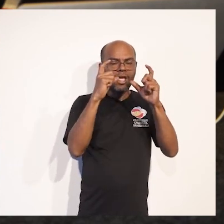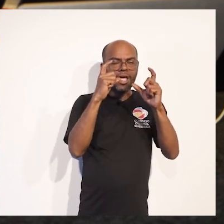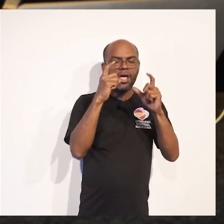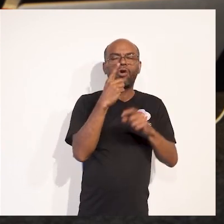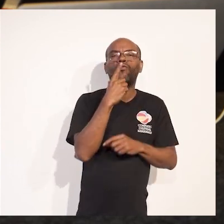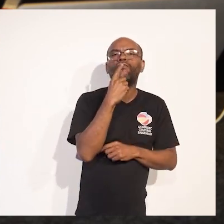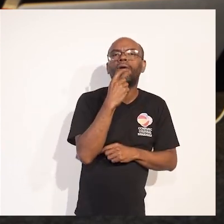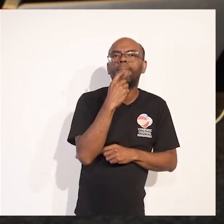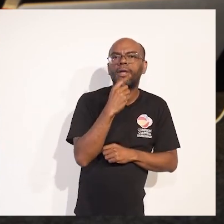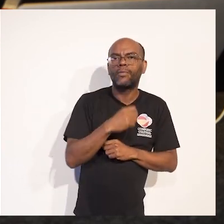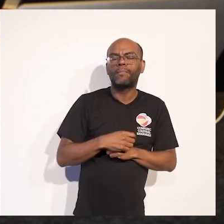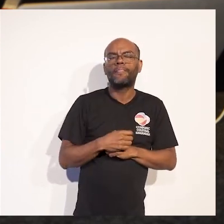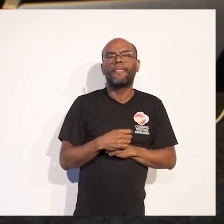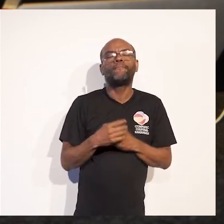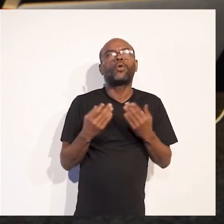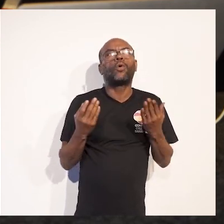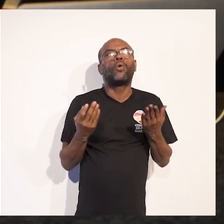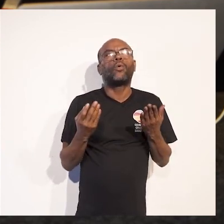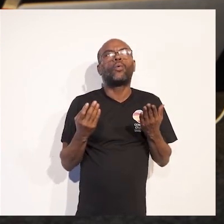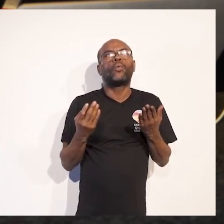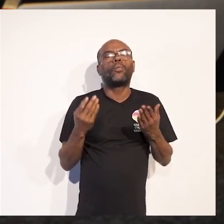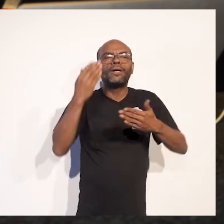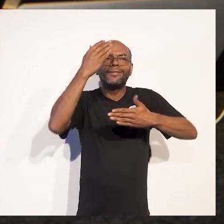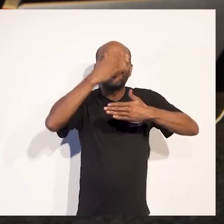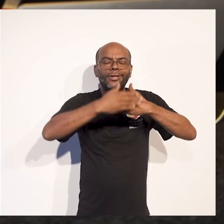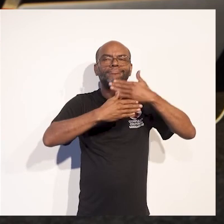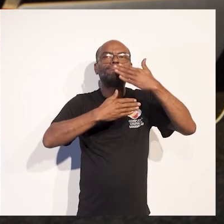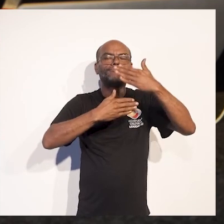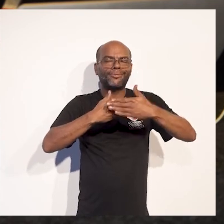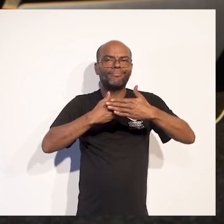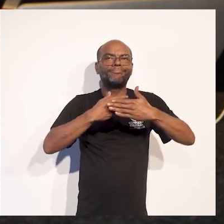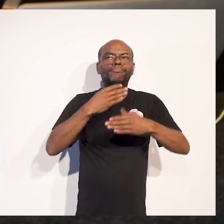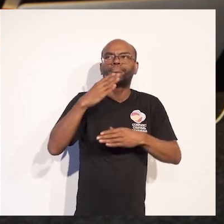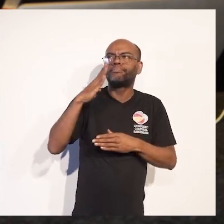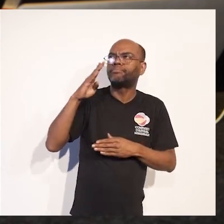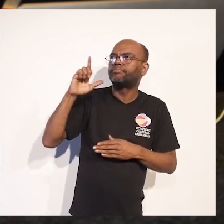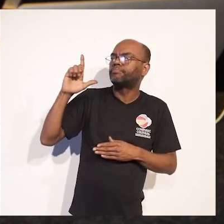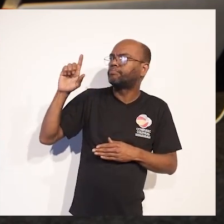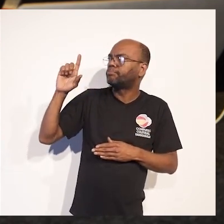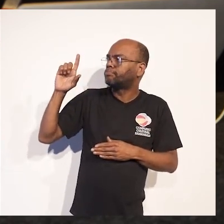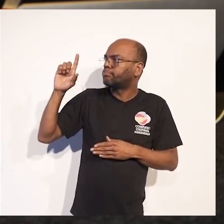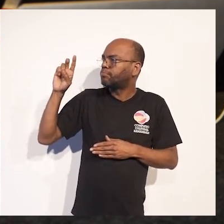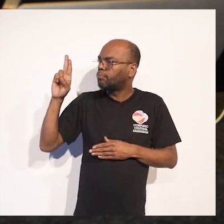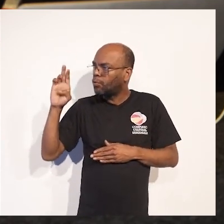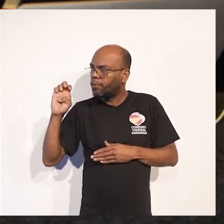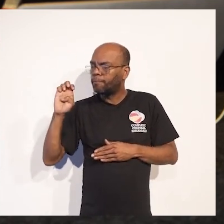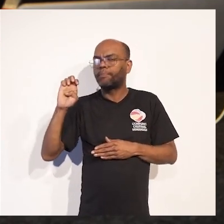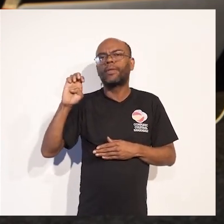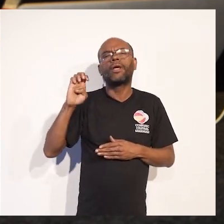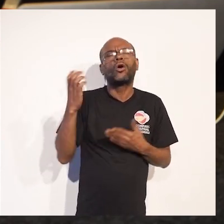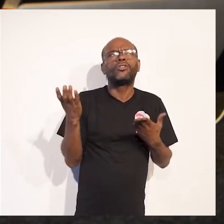e filtrado com essa gelatina Alice Blue. Agora, se a gente fosse iluminar um